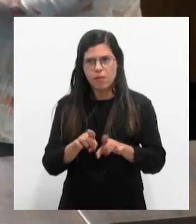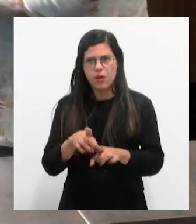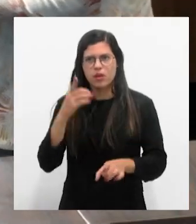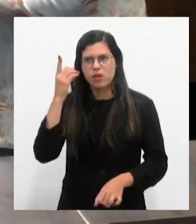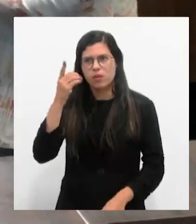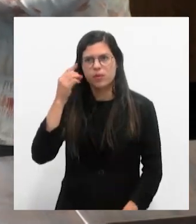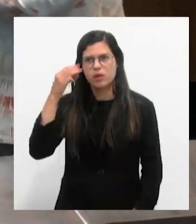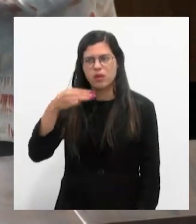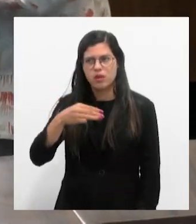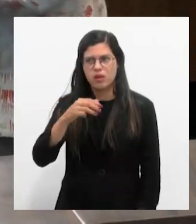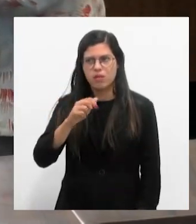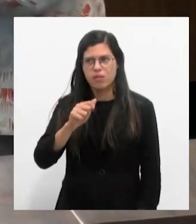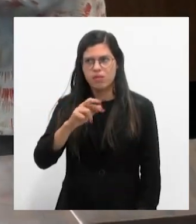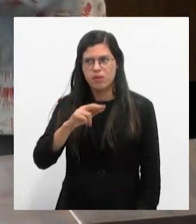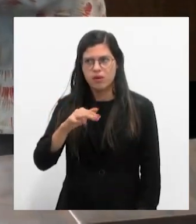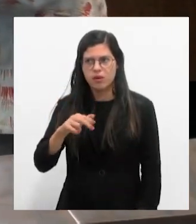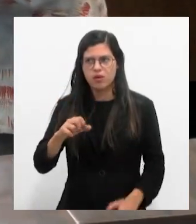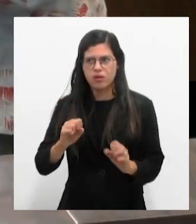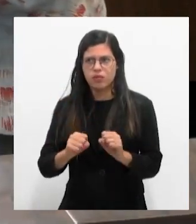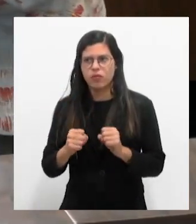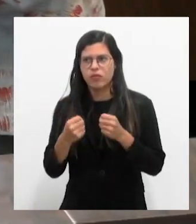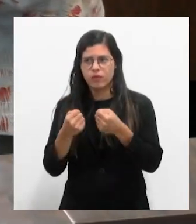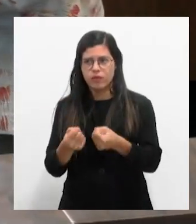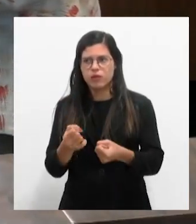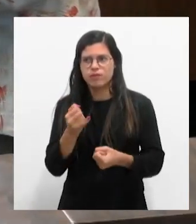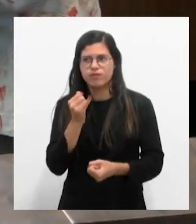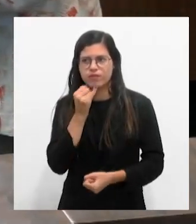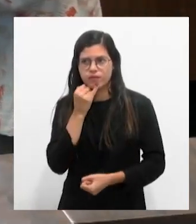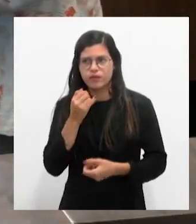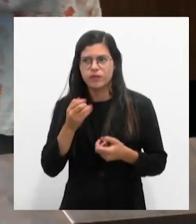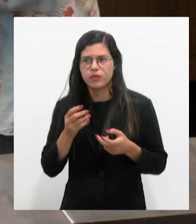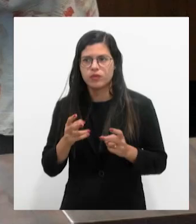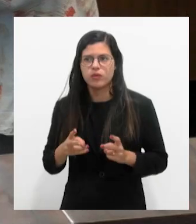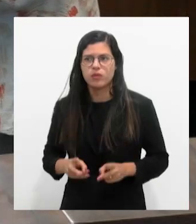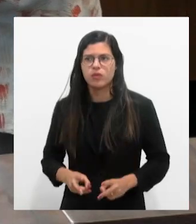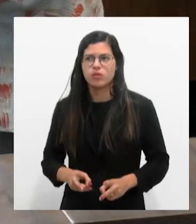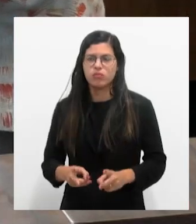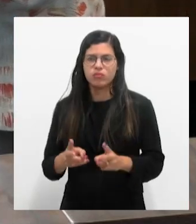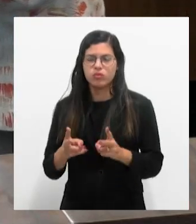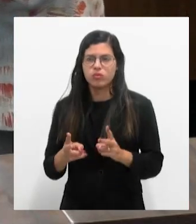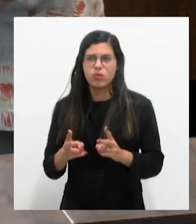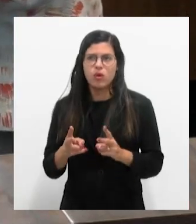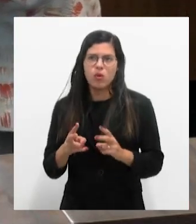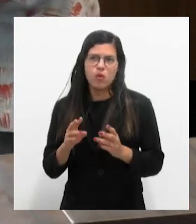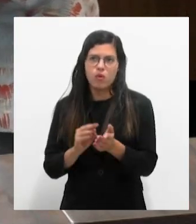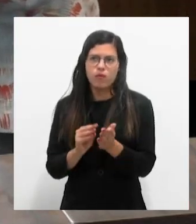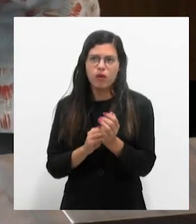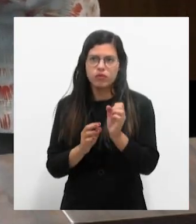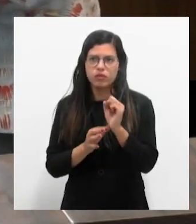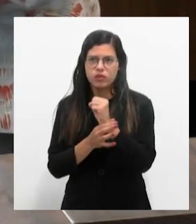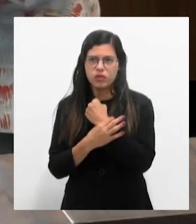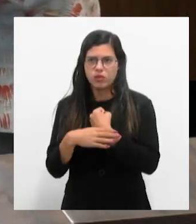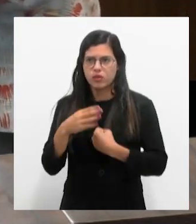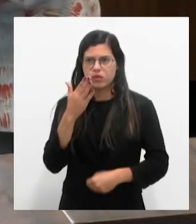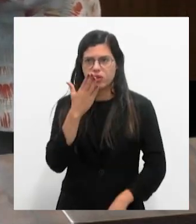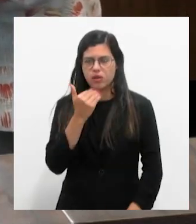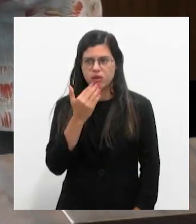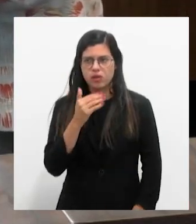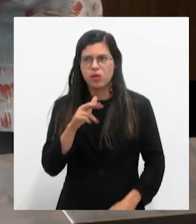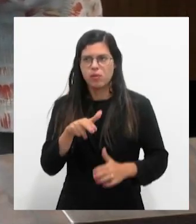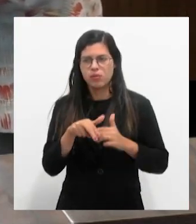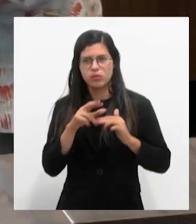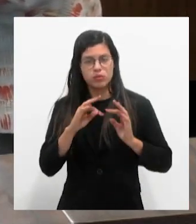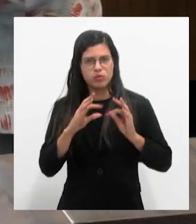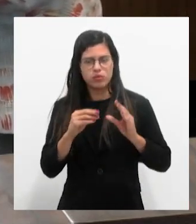MST defende também, que infelizmente ainda estão sujeitos à insegurança alimentar. Por isso, todos os projetos que